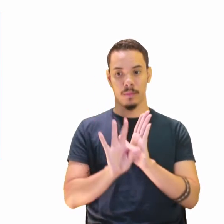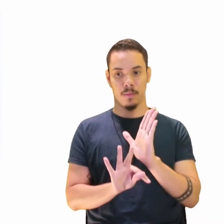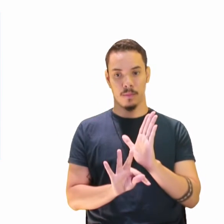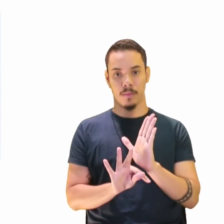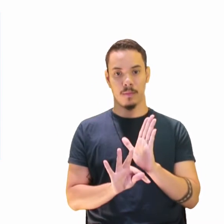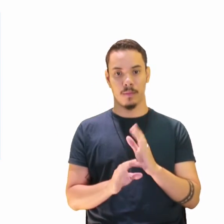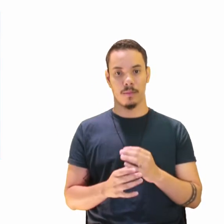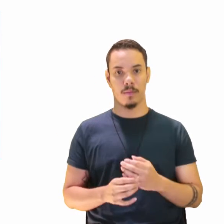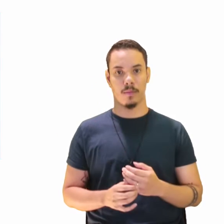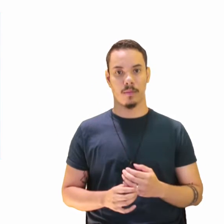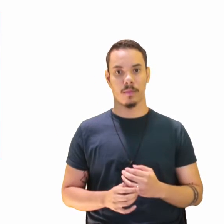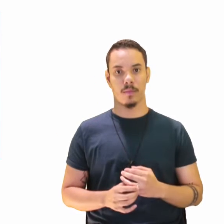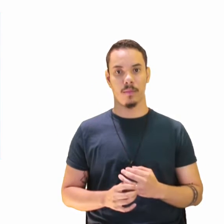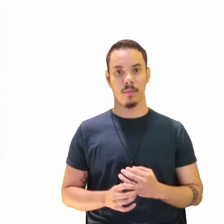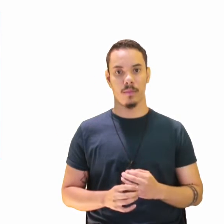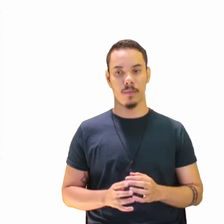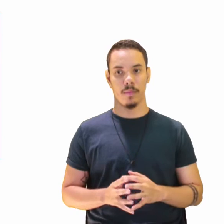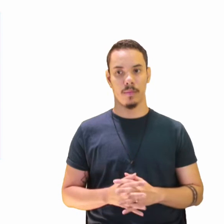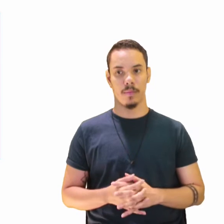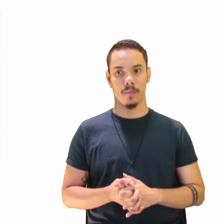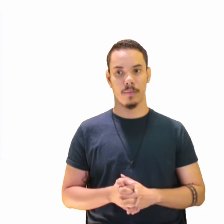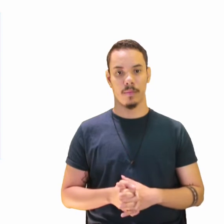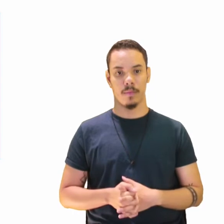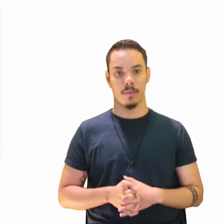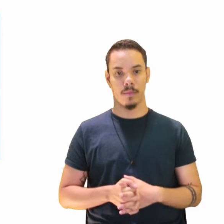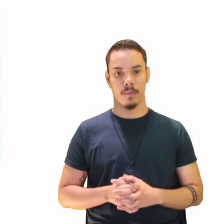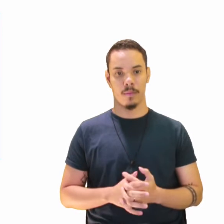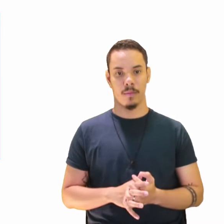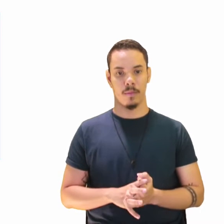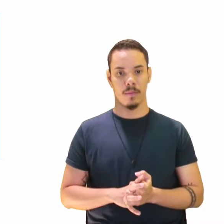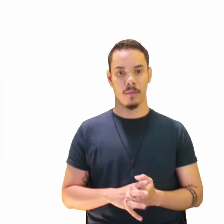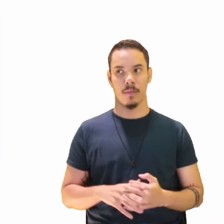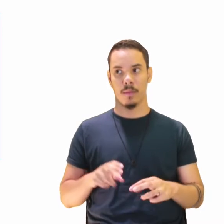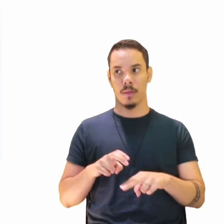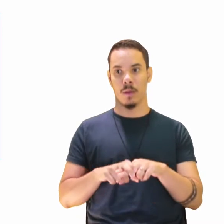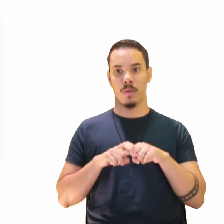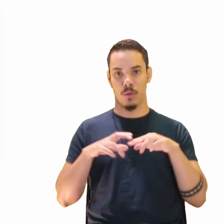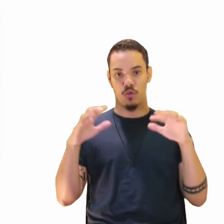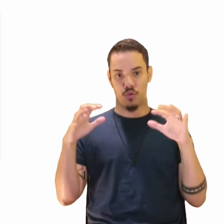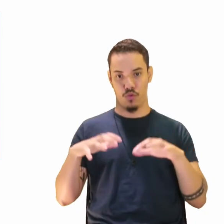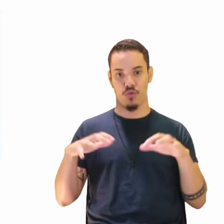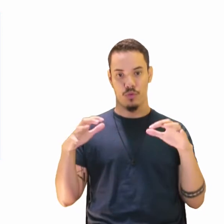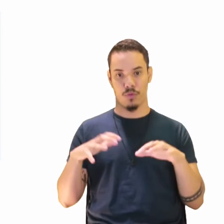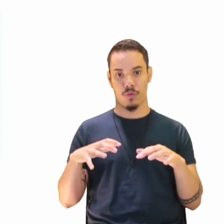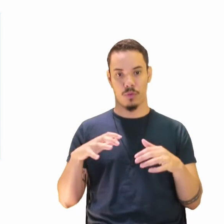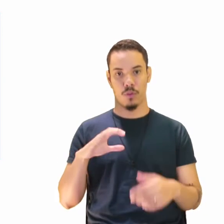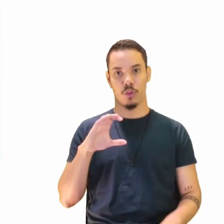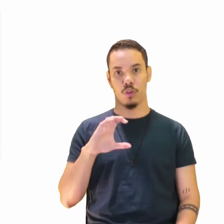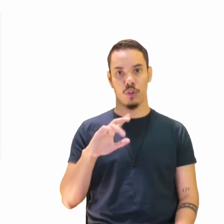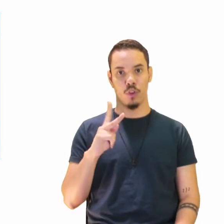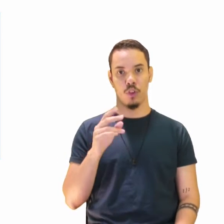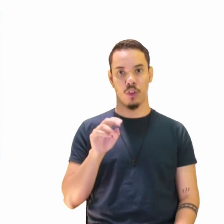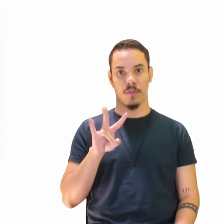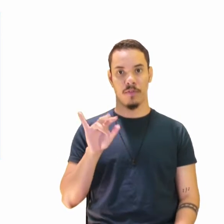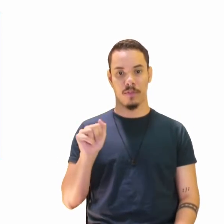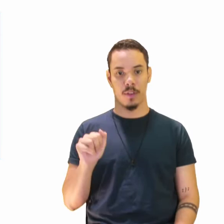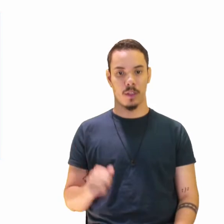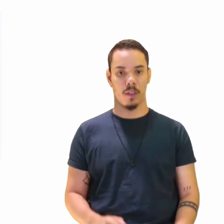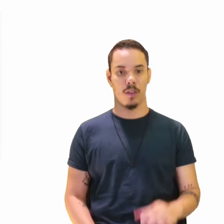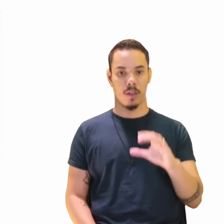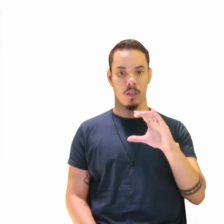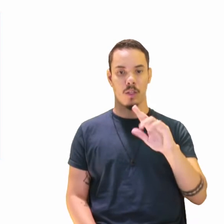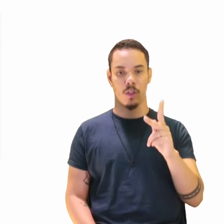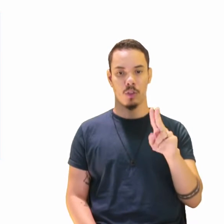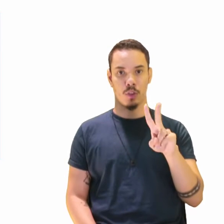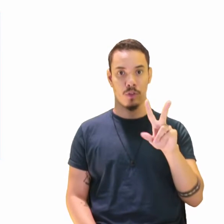Muito bem, amadinho. Então, aqui, ó, chovia e chuva. Vai